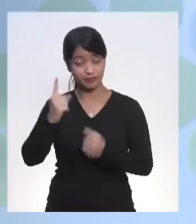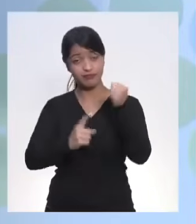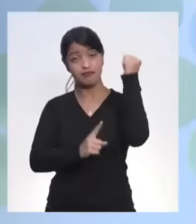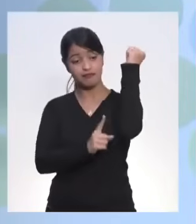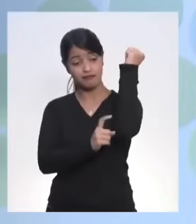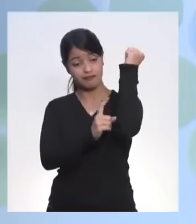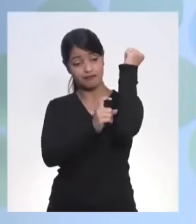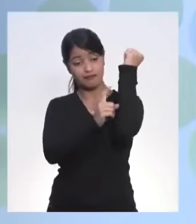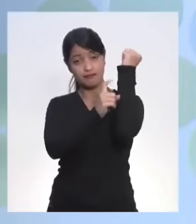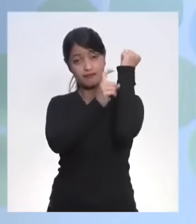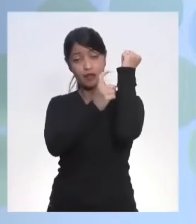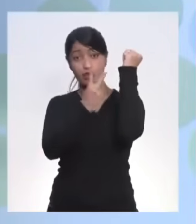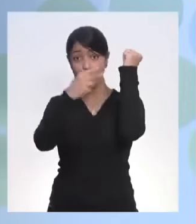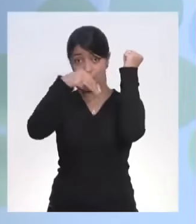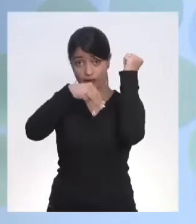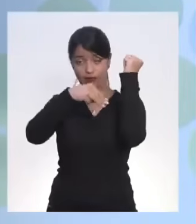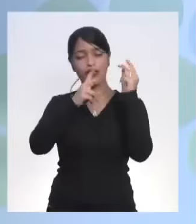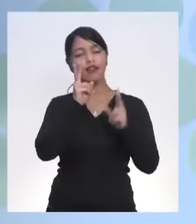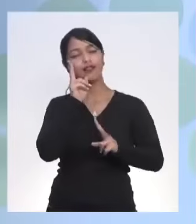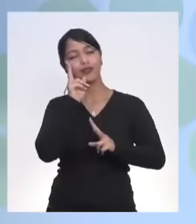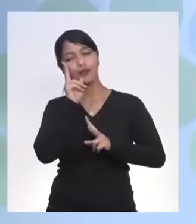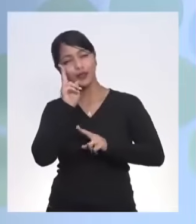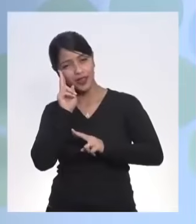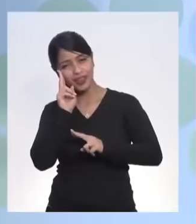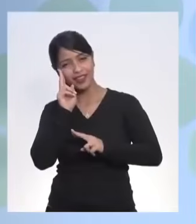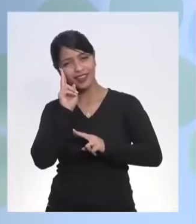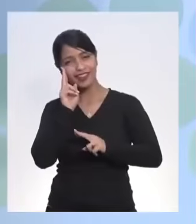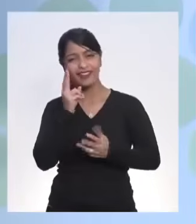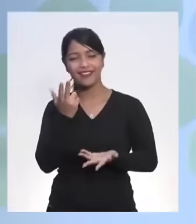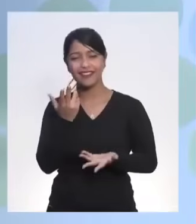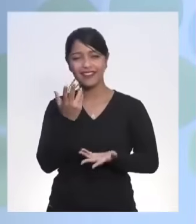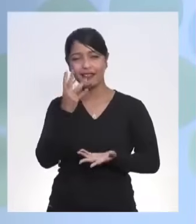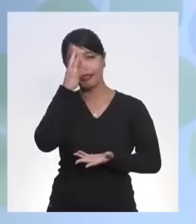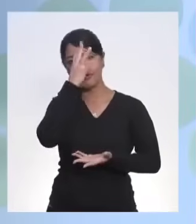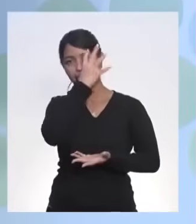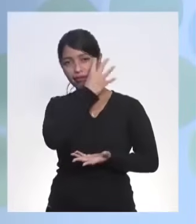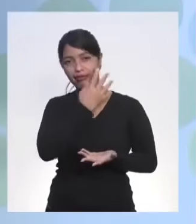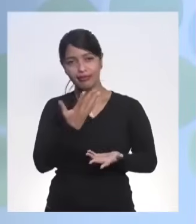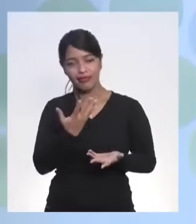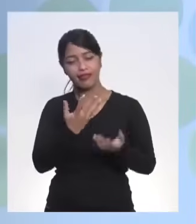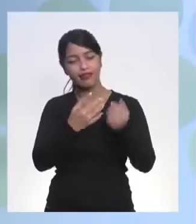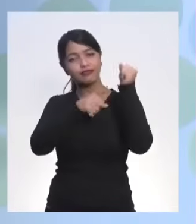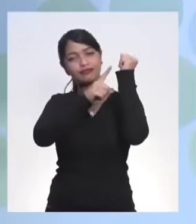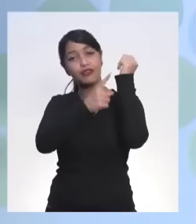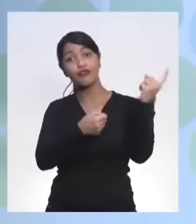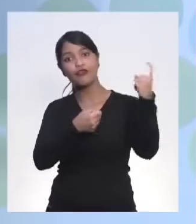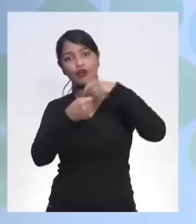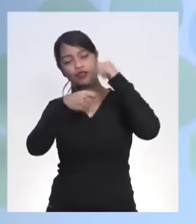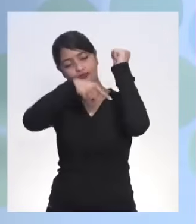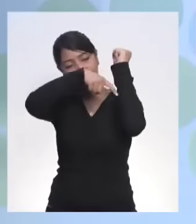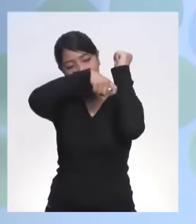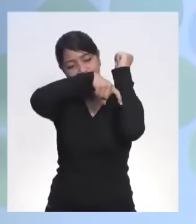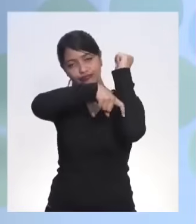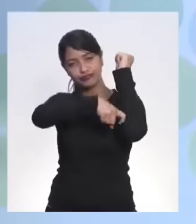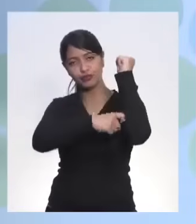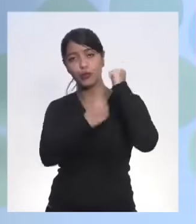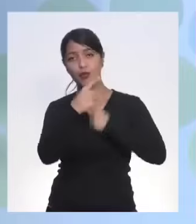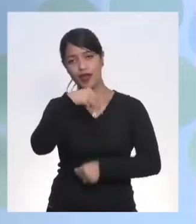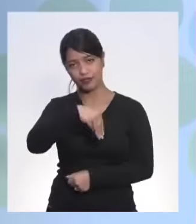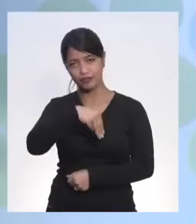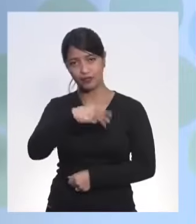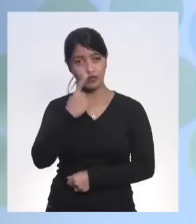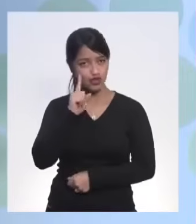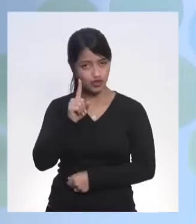2, aí dá aquela pescada, dá aquela moscada, né, Ale? Aí ela desce 1 metro. Então, a pergunta aí é em quantos